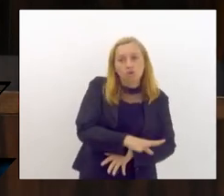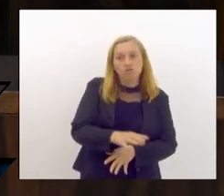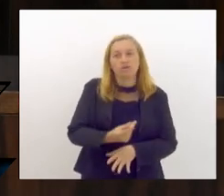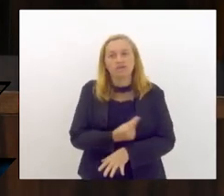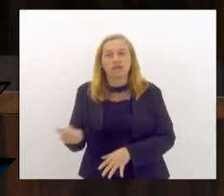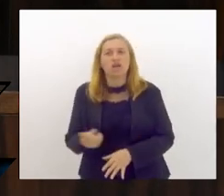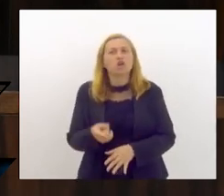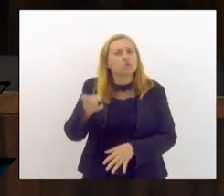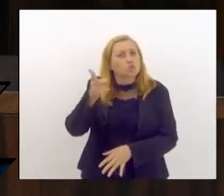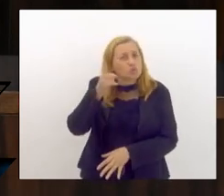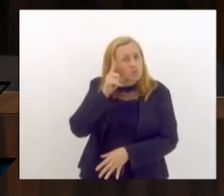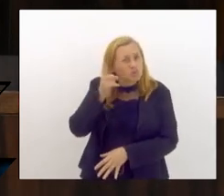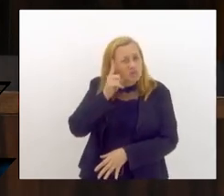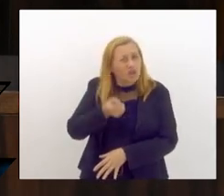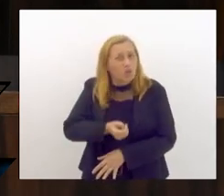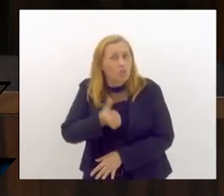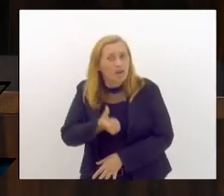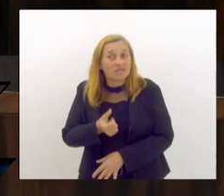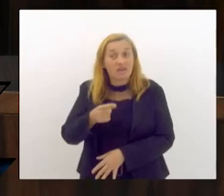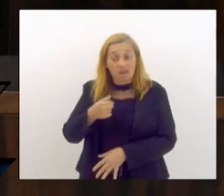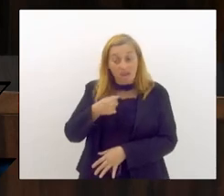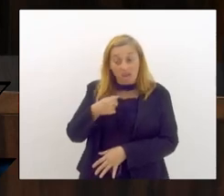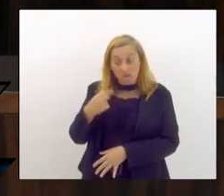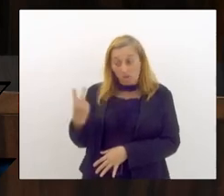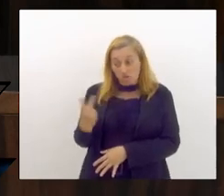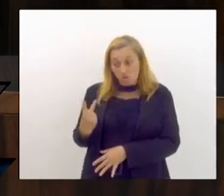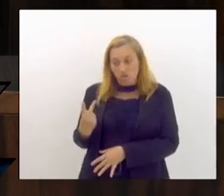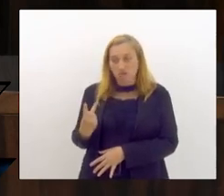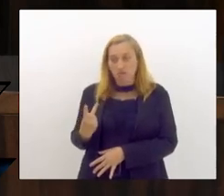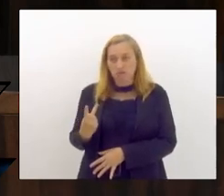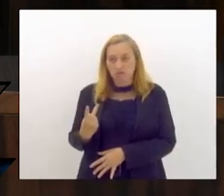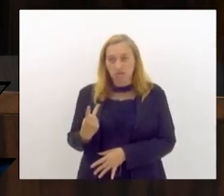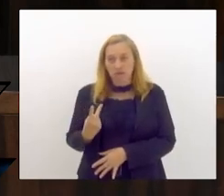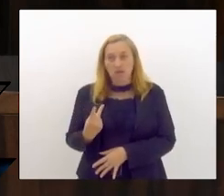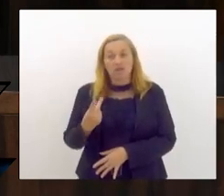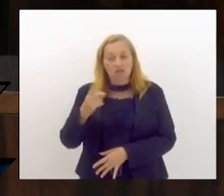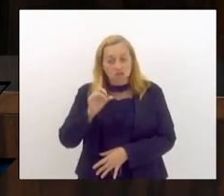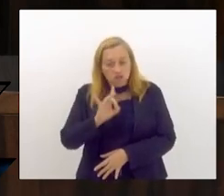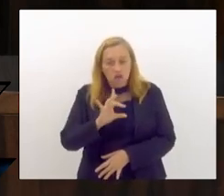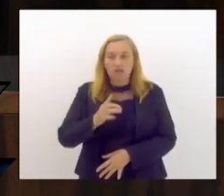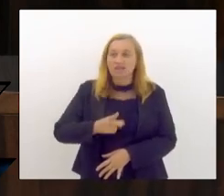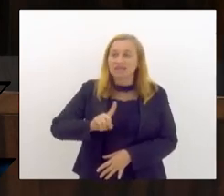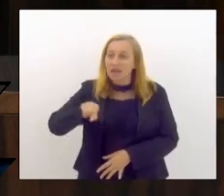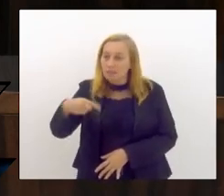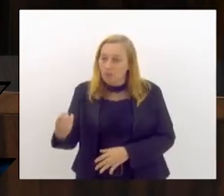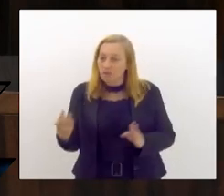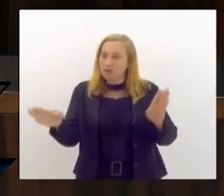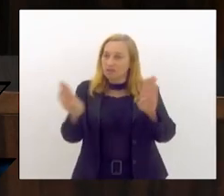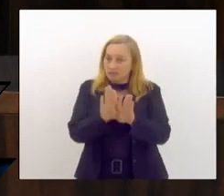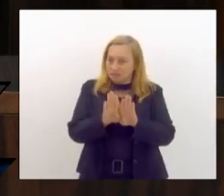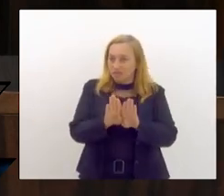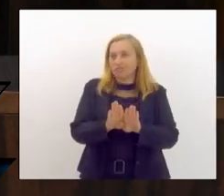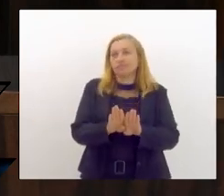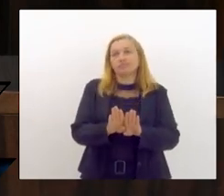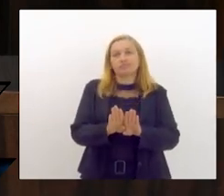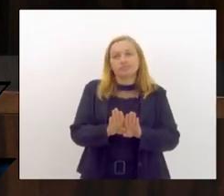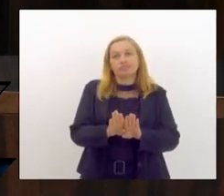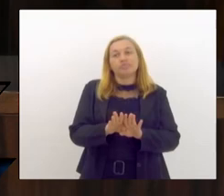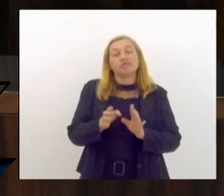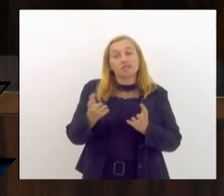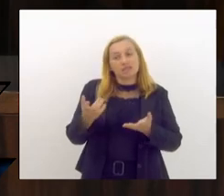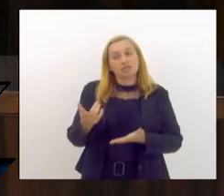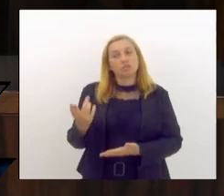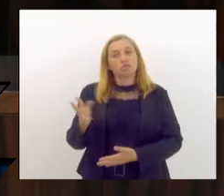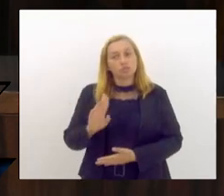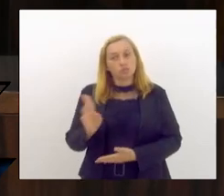quase todo dia, ele e eu, que a gente só sai depois que as portas estão fechando, e ele está